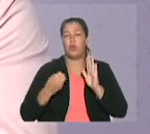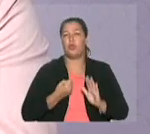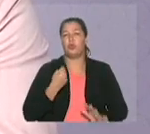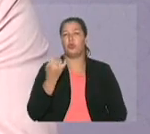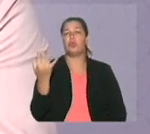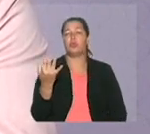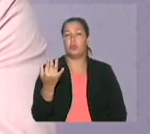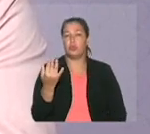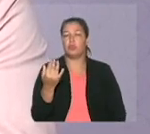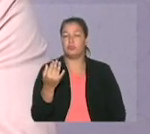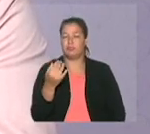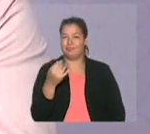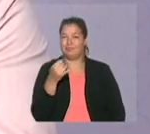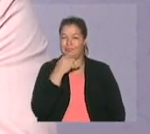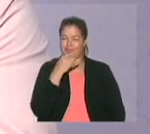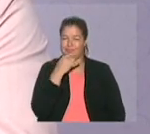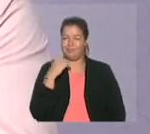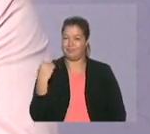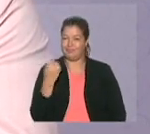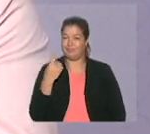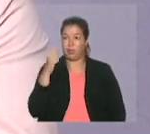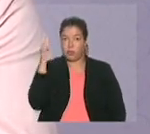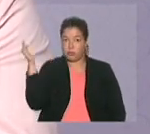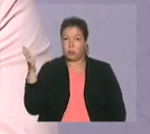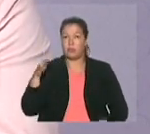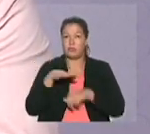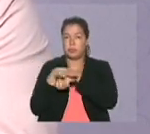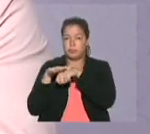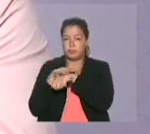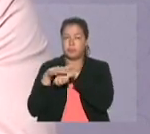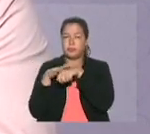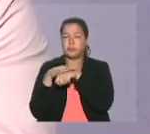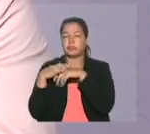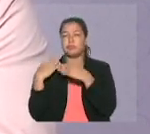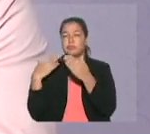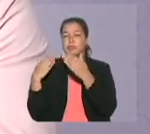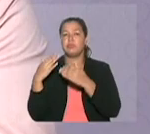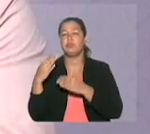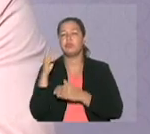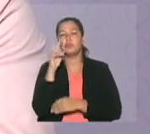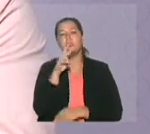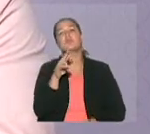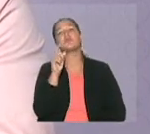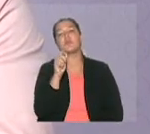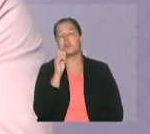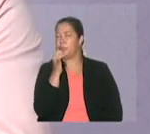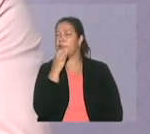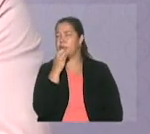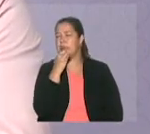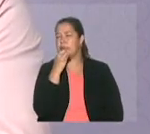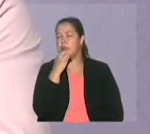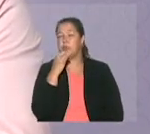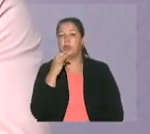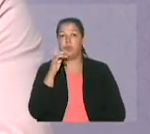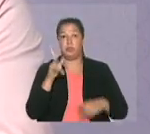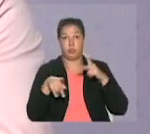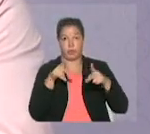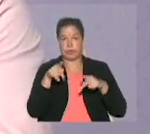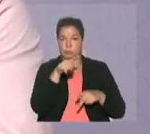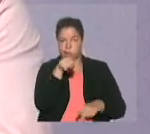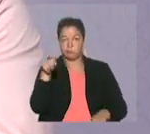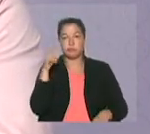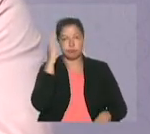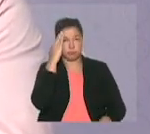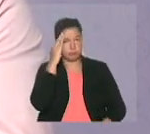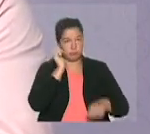estávamos batendo um papo lá fora, né? E a gente observa o seguinte, por exemplo, para a